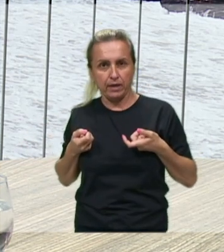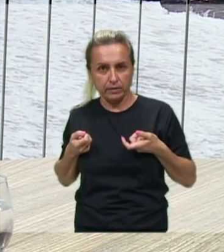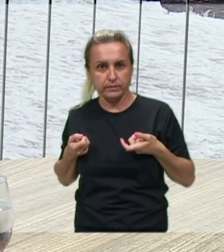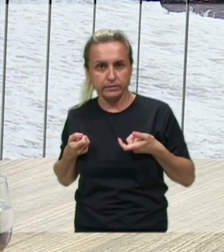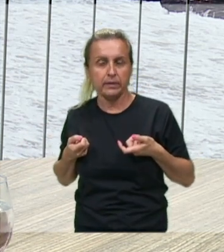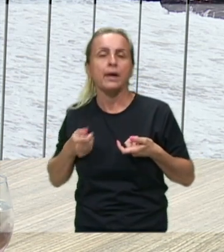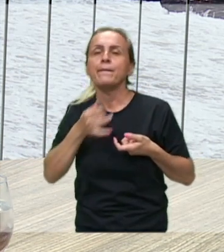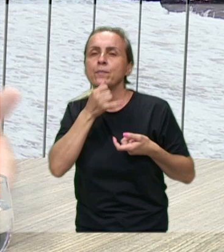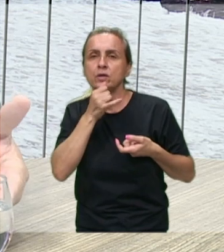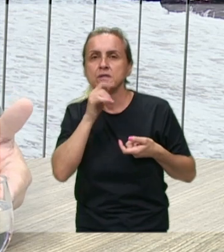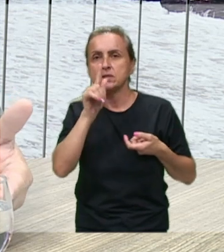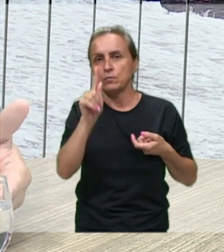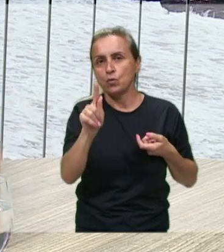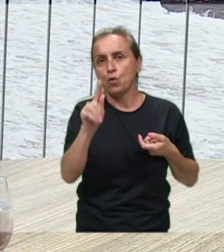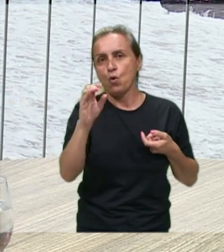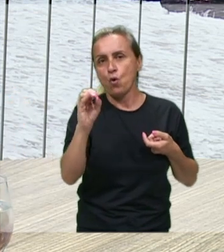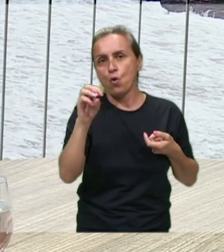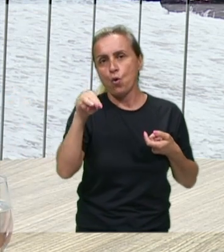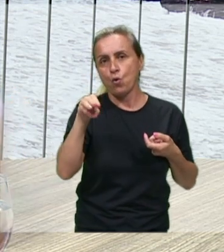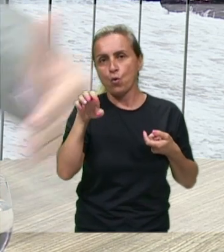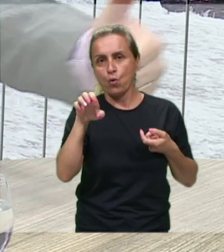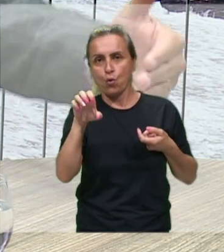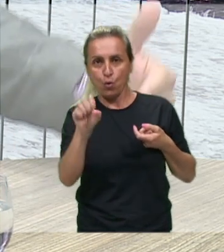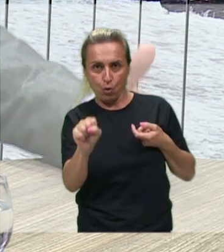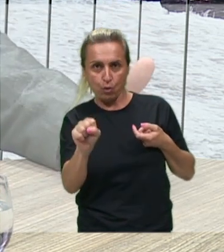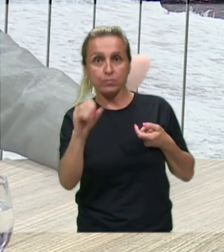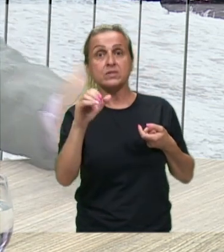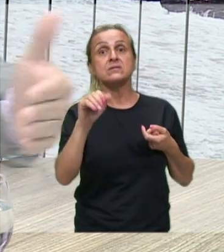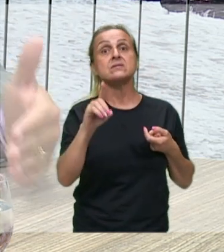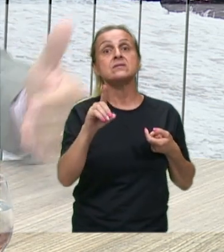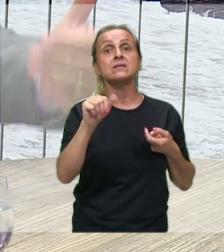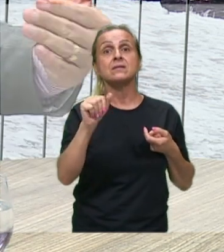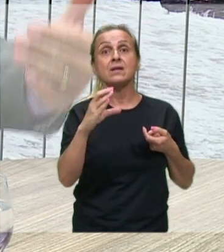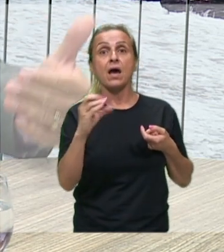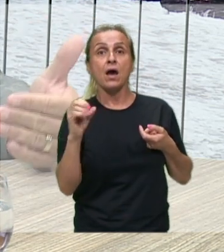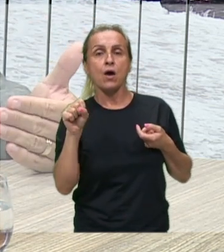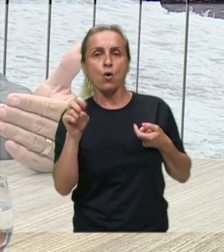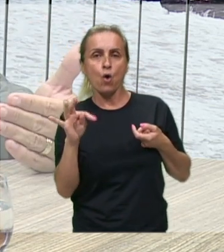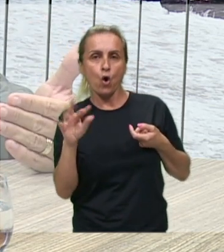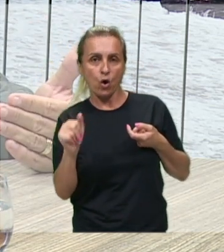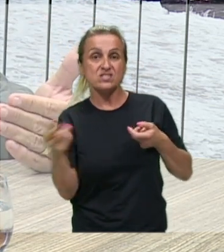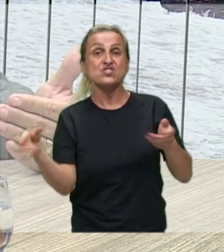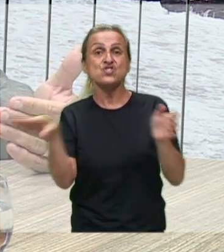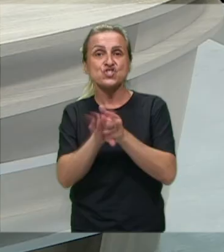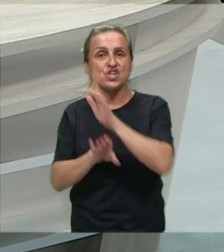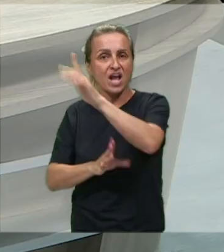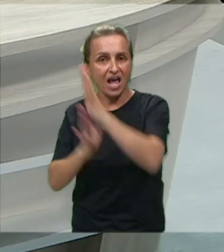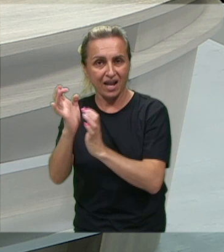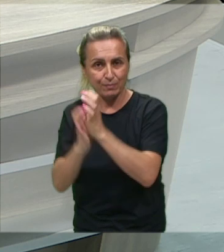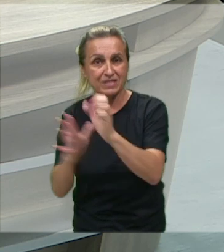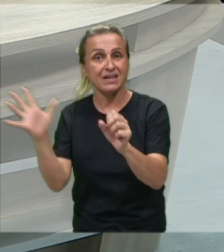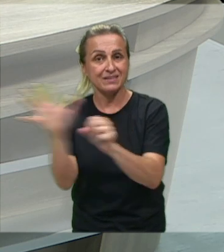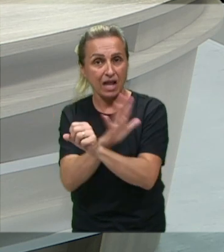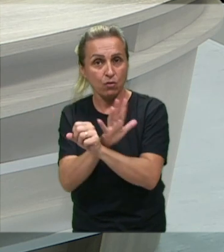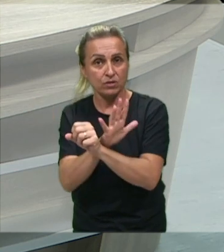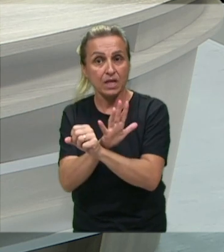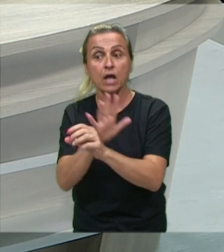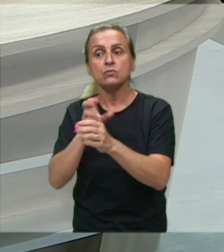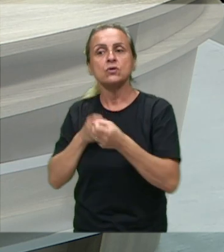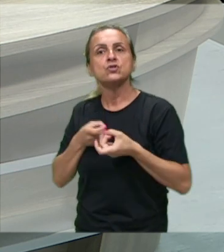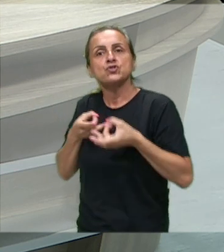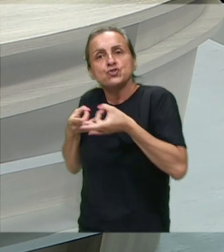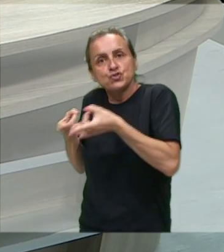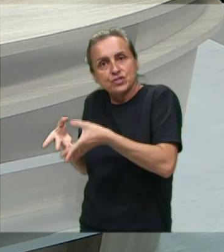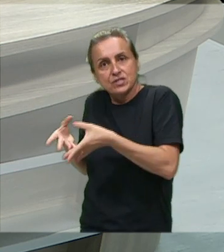Costa. Se eu não vou descarregar para aqui está lotado, eu vou descarregar em outro lugar que possa fazer essa manipulação, né? Isso vai o fiscal